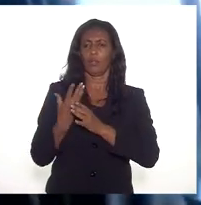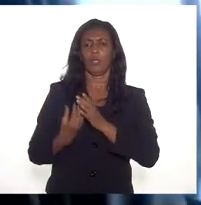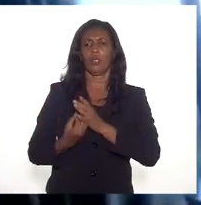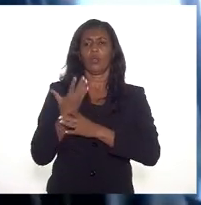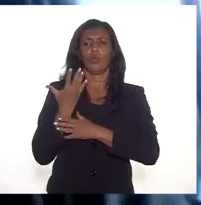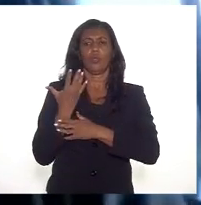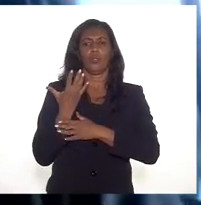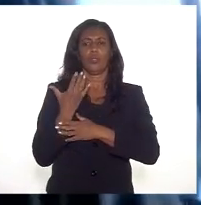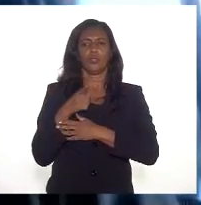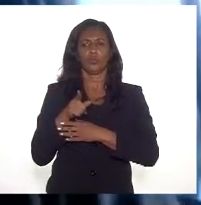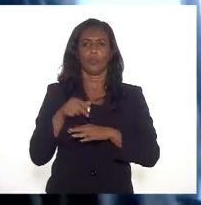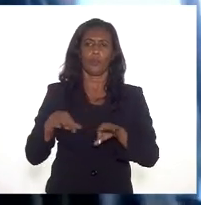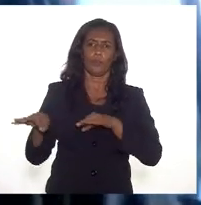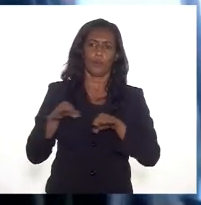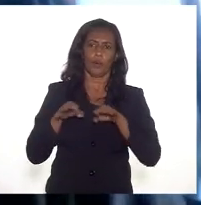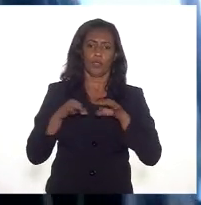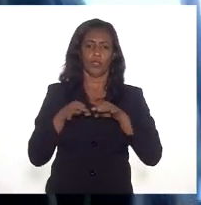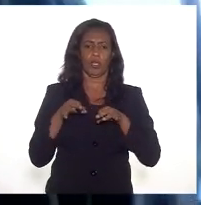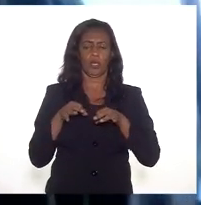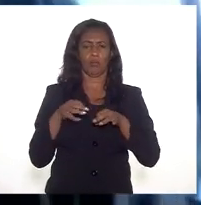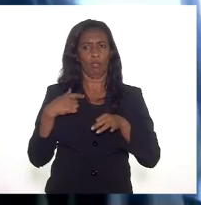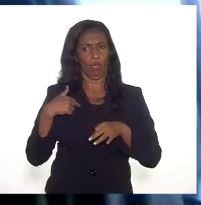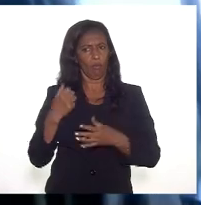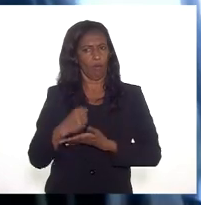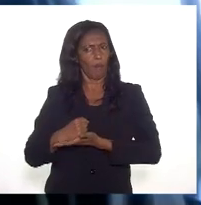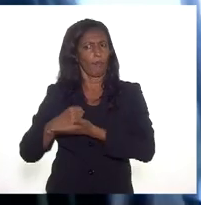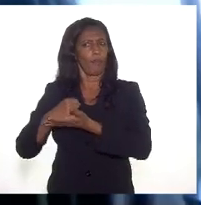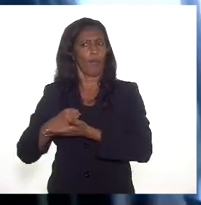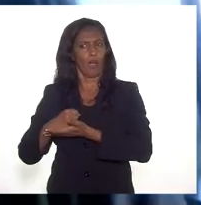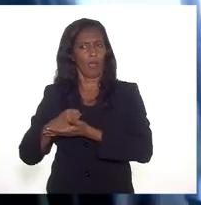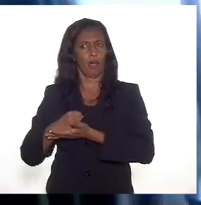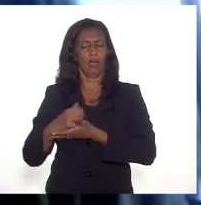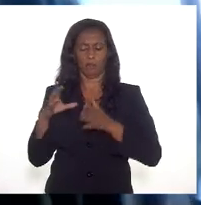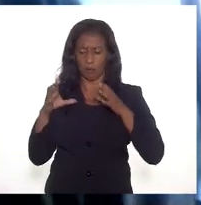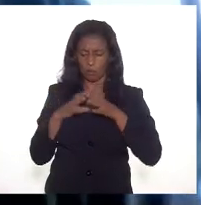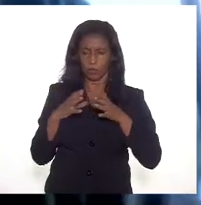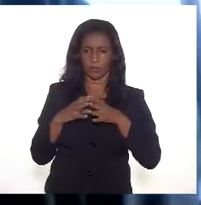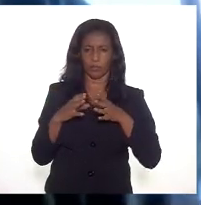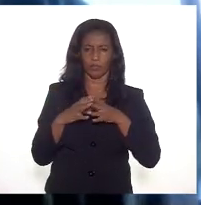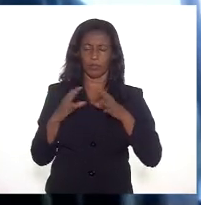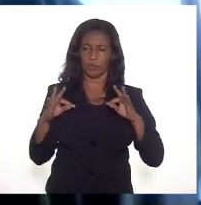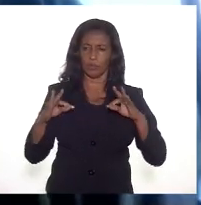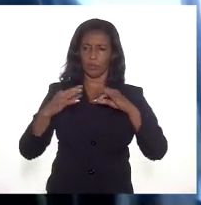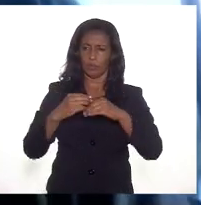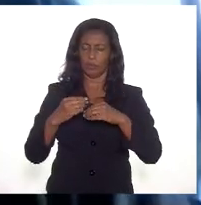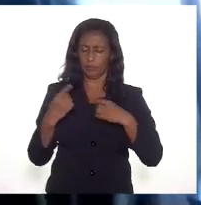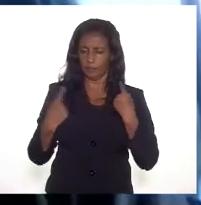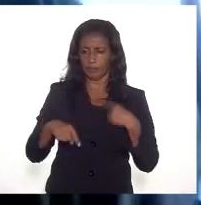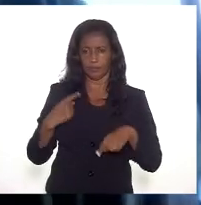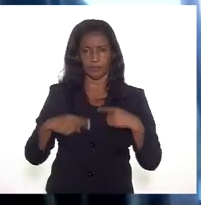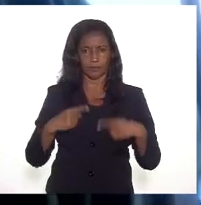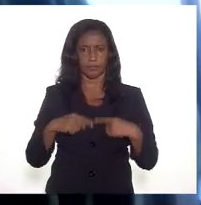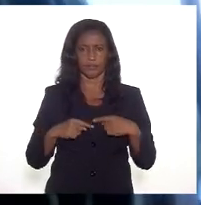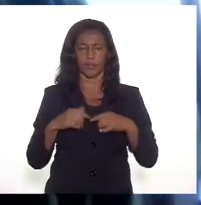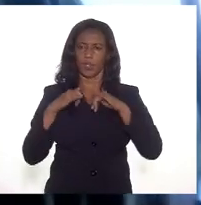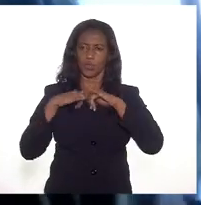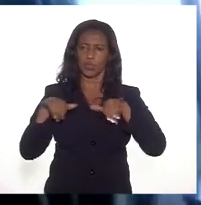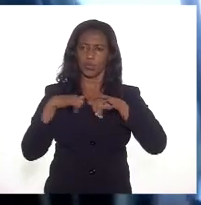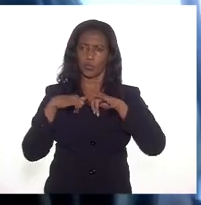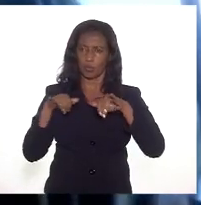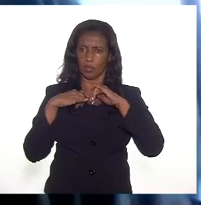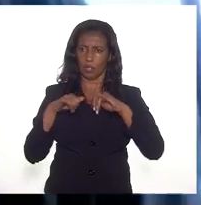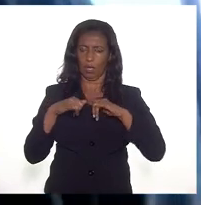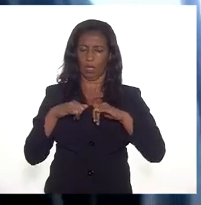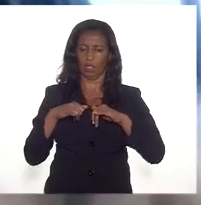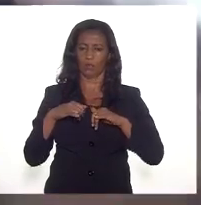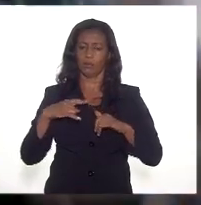projeto e pretendo apoiar, através da comissão, todos esses debates, divulgá-los,